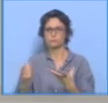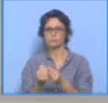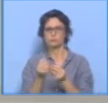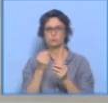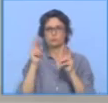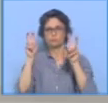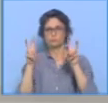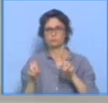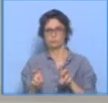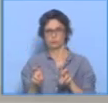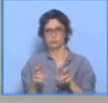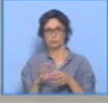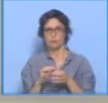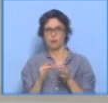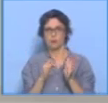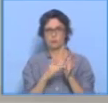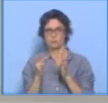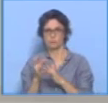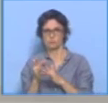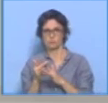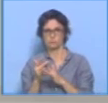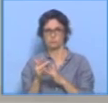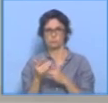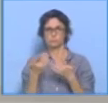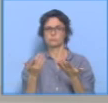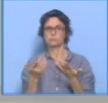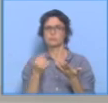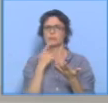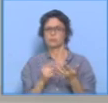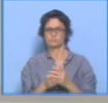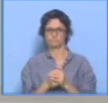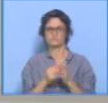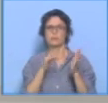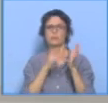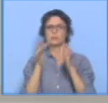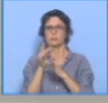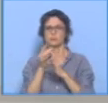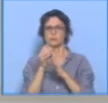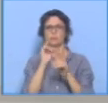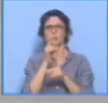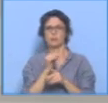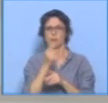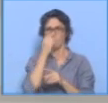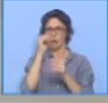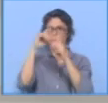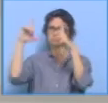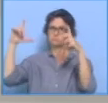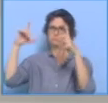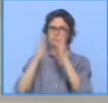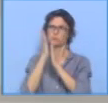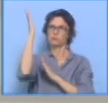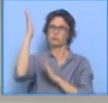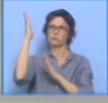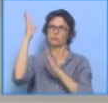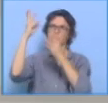cristológicos. Ele começa assim: Cristo Jesus é a imagem de Deus invisível. Cá está um